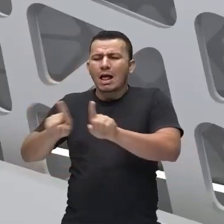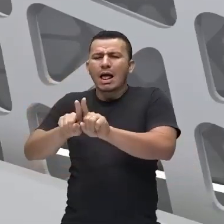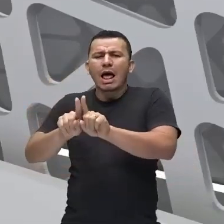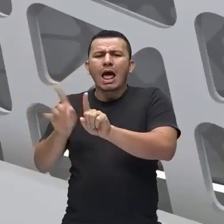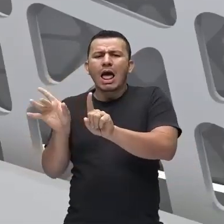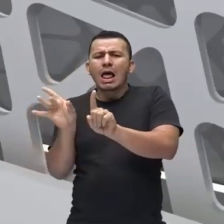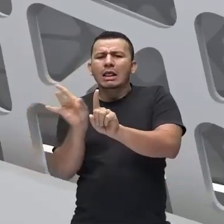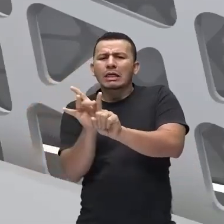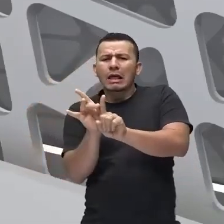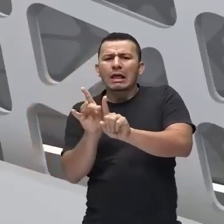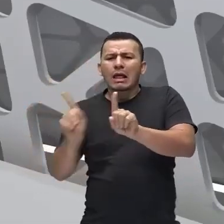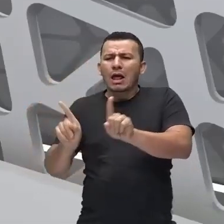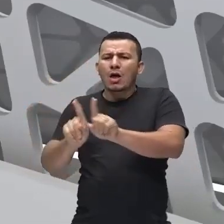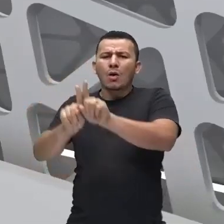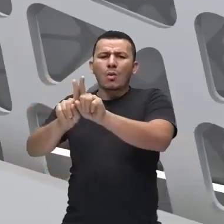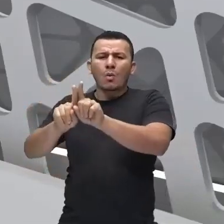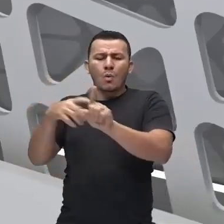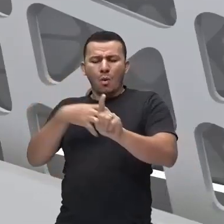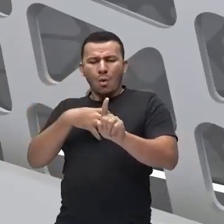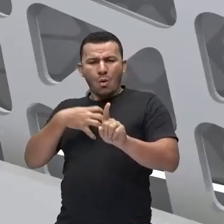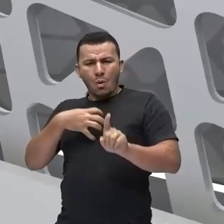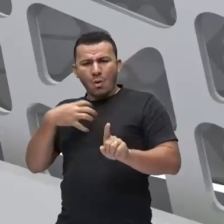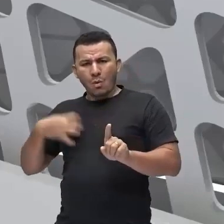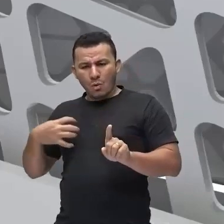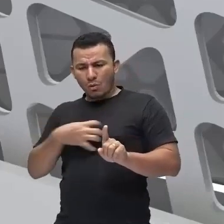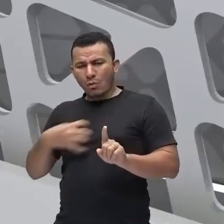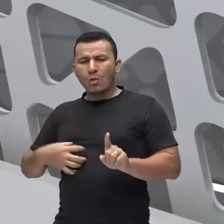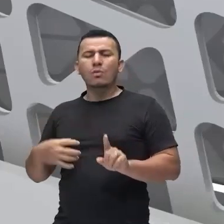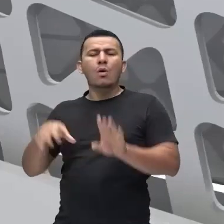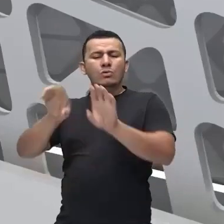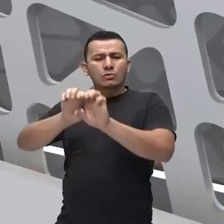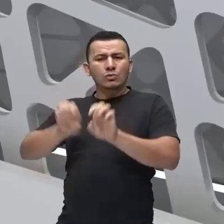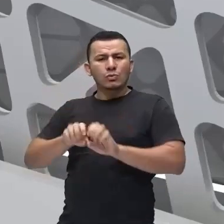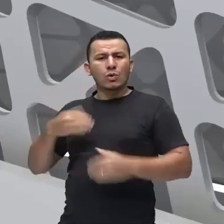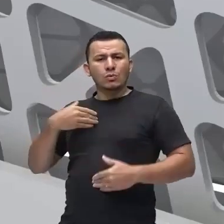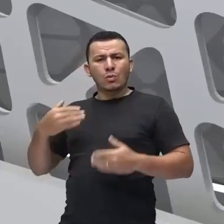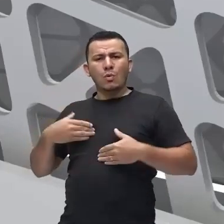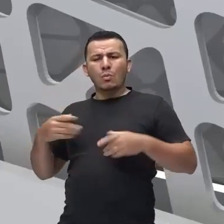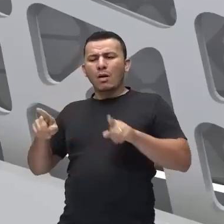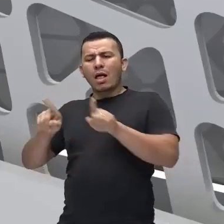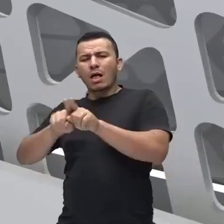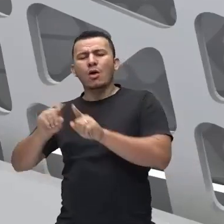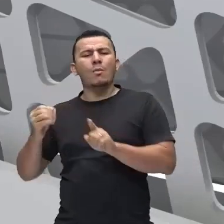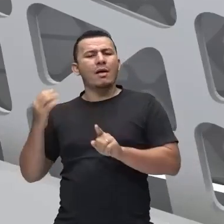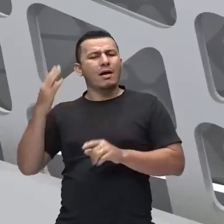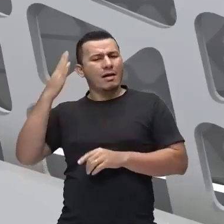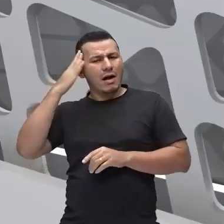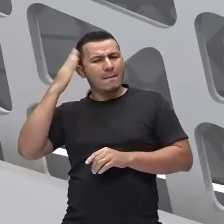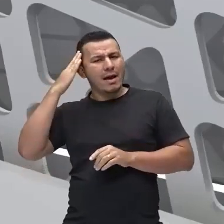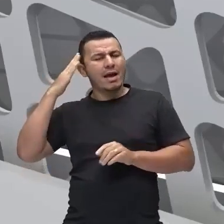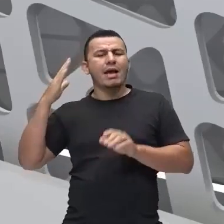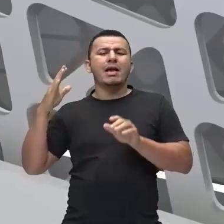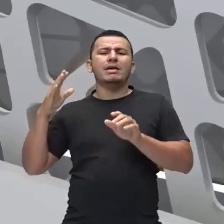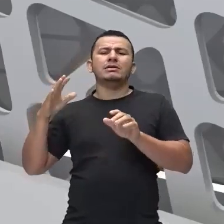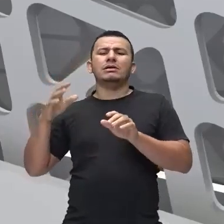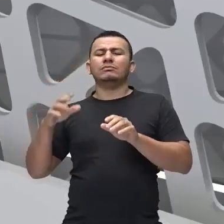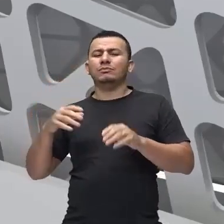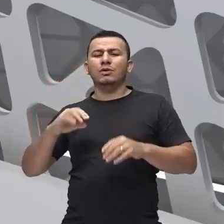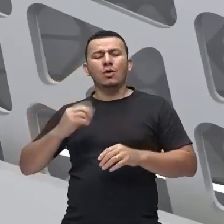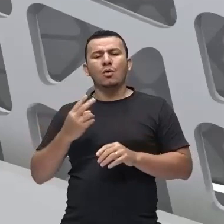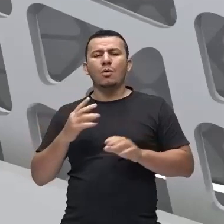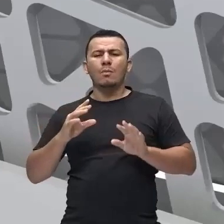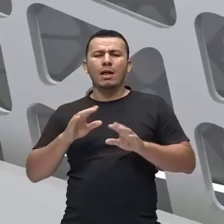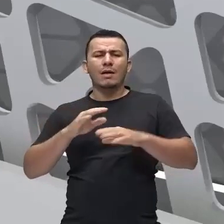por algum órgão, por alguma estrutura, tá? Pela cabeça, somente pela